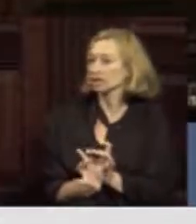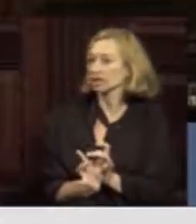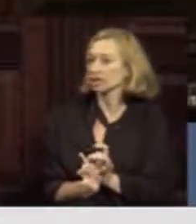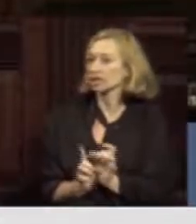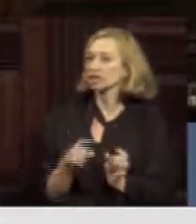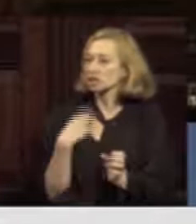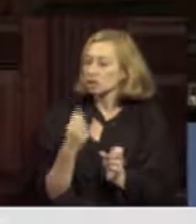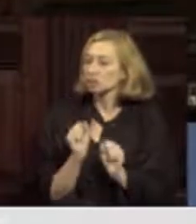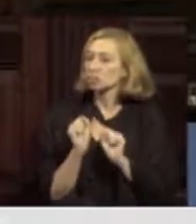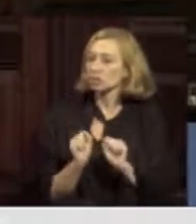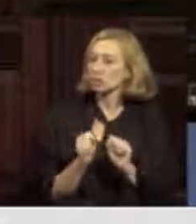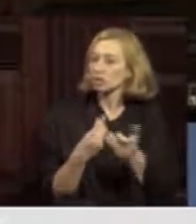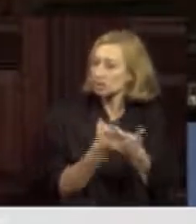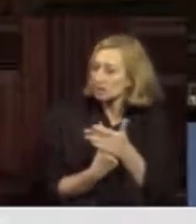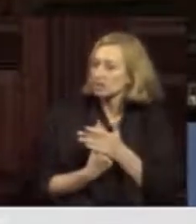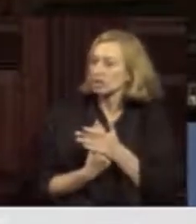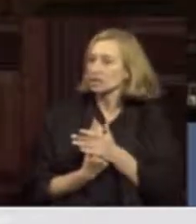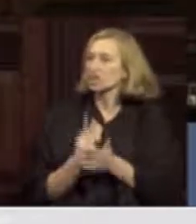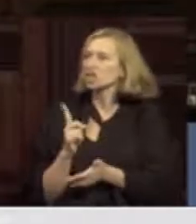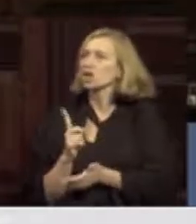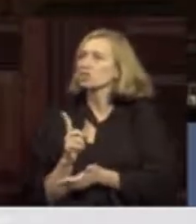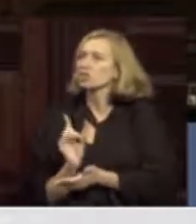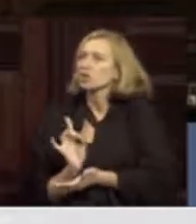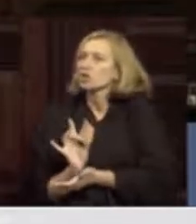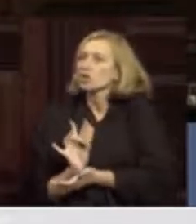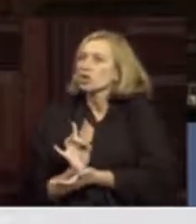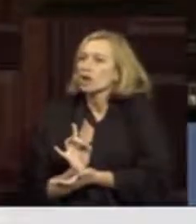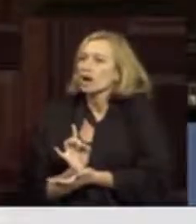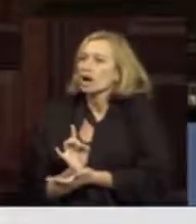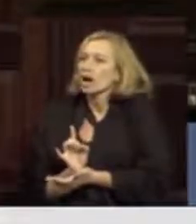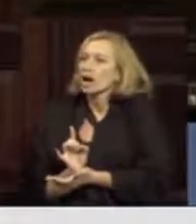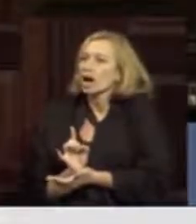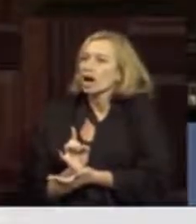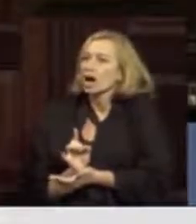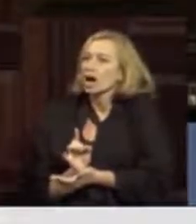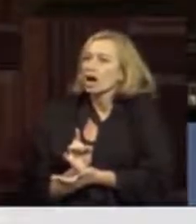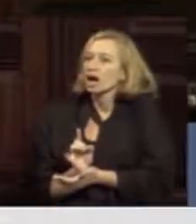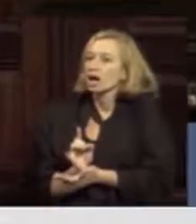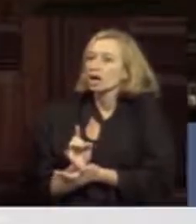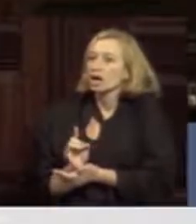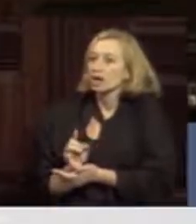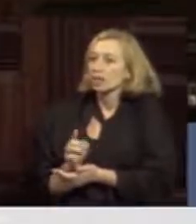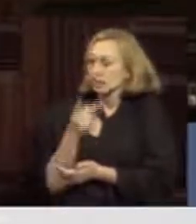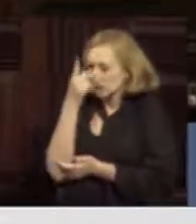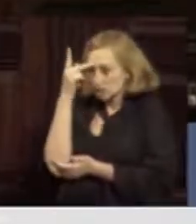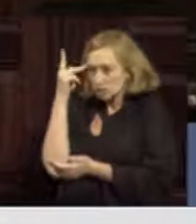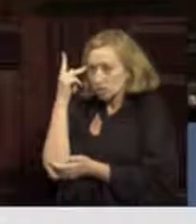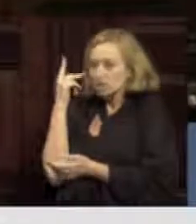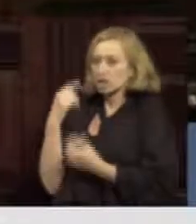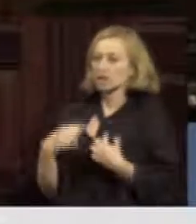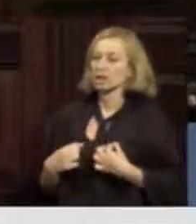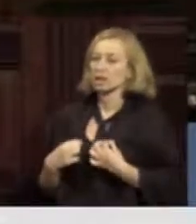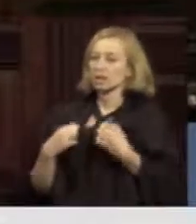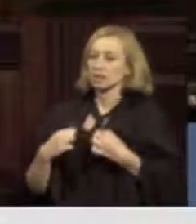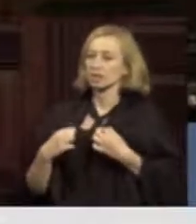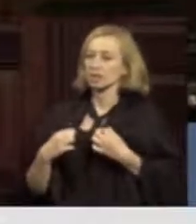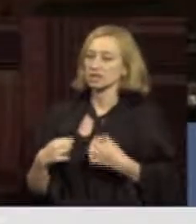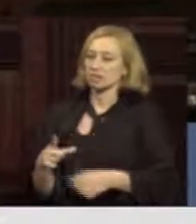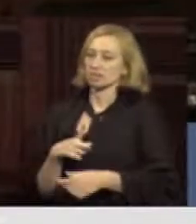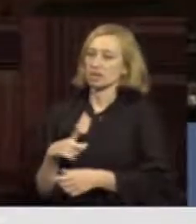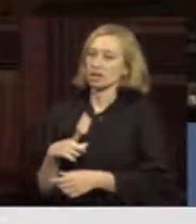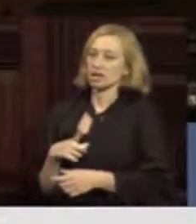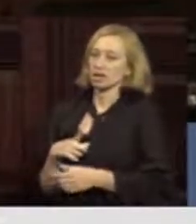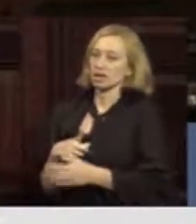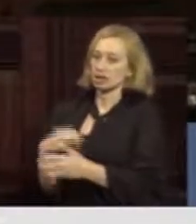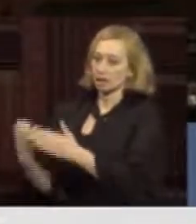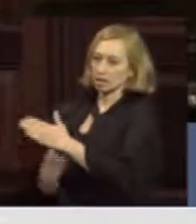devemos defender não apenas aqueles que vestem a camisa dessas instituições, mas, acima de tudo, a população,